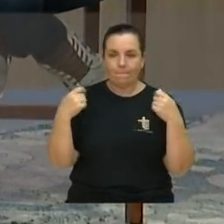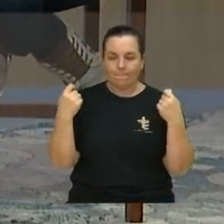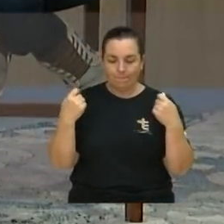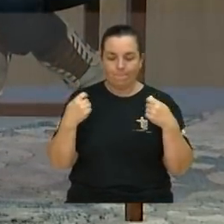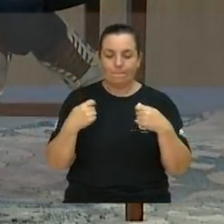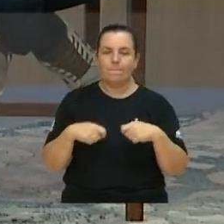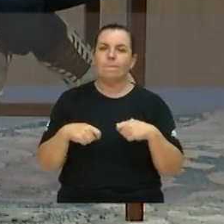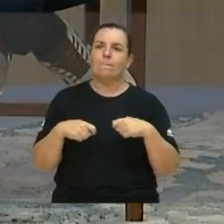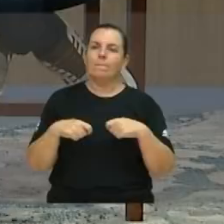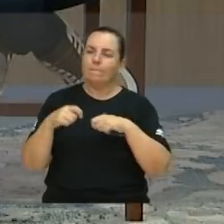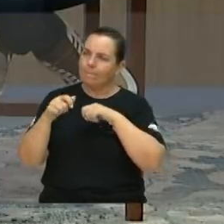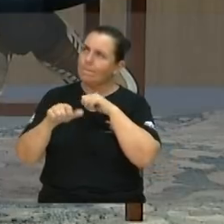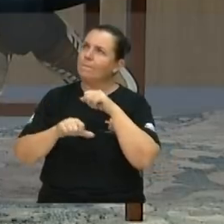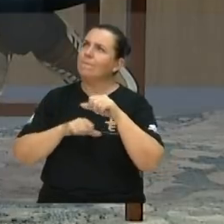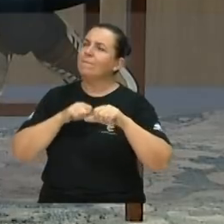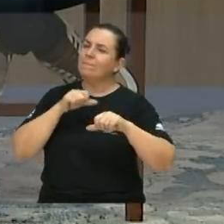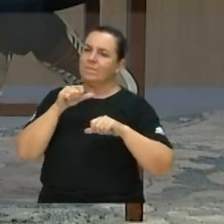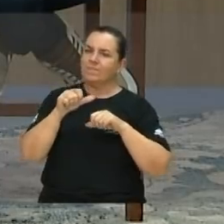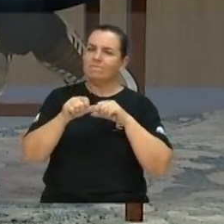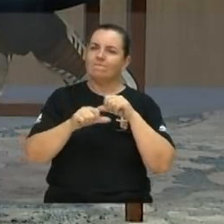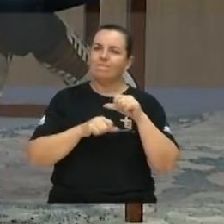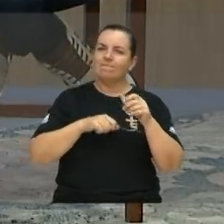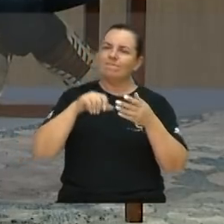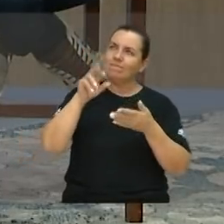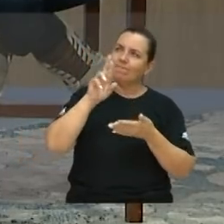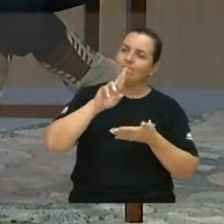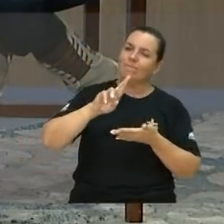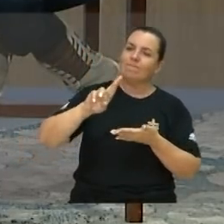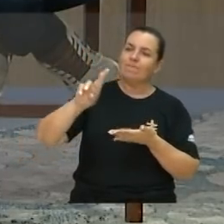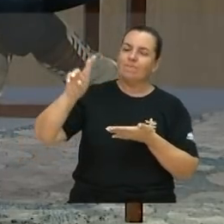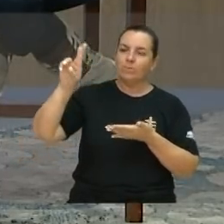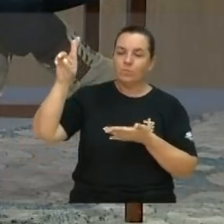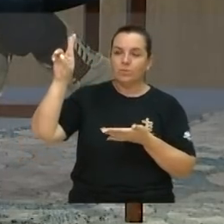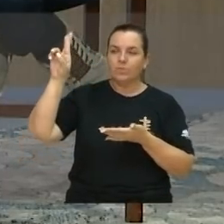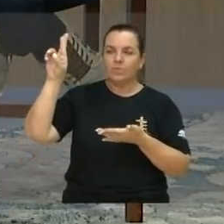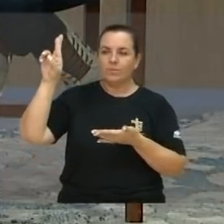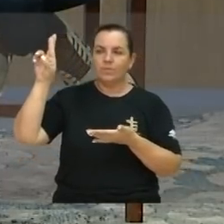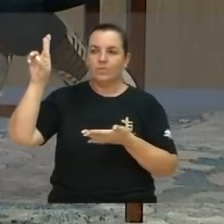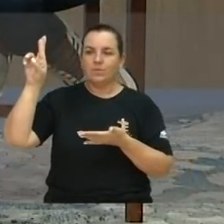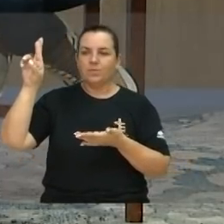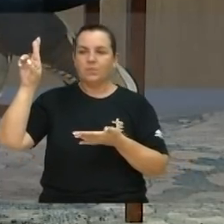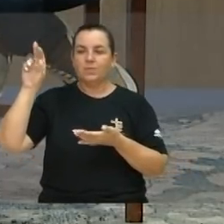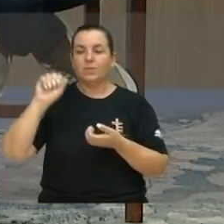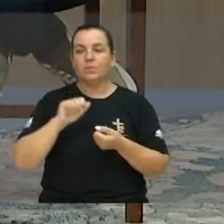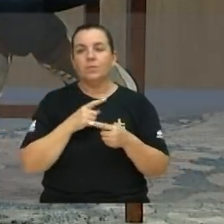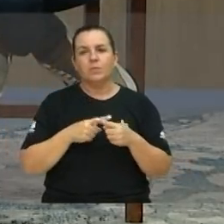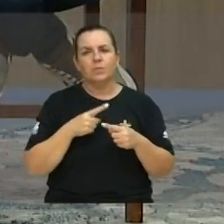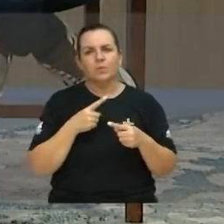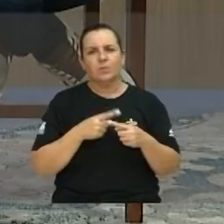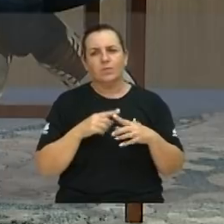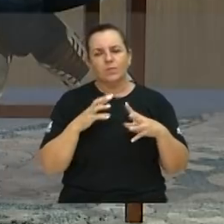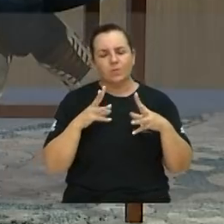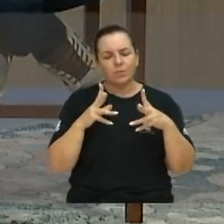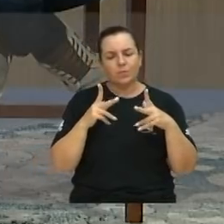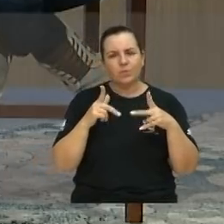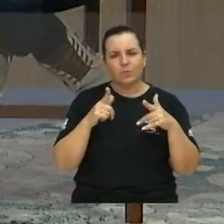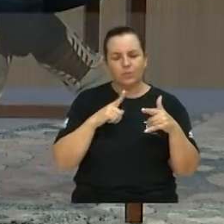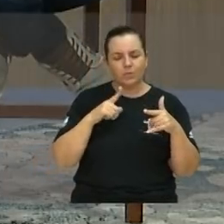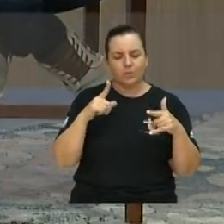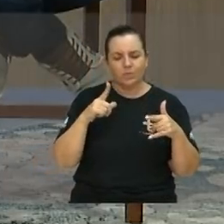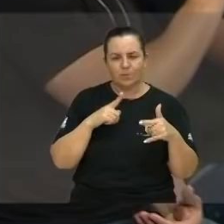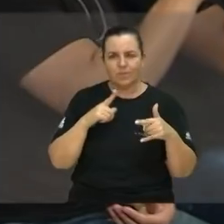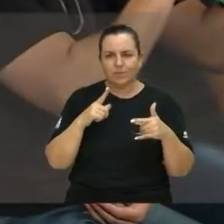e precisa ser mudado senhor porque